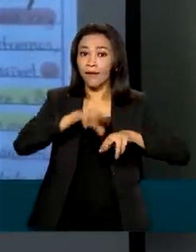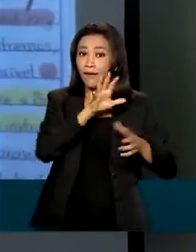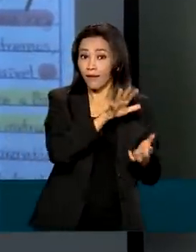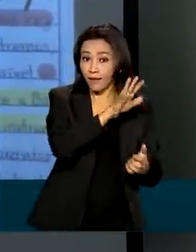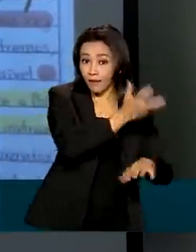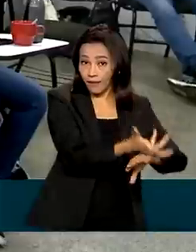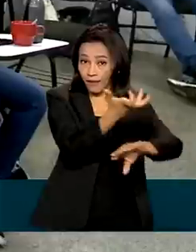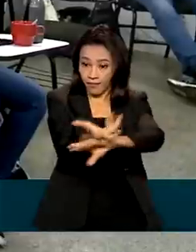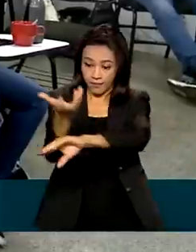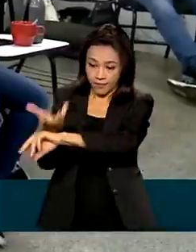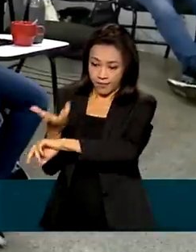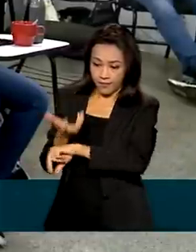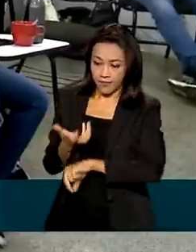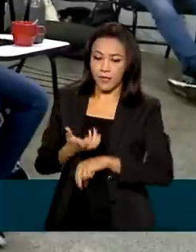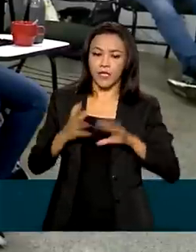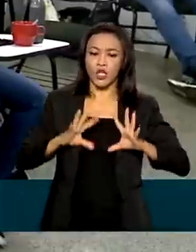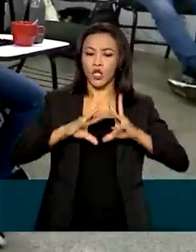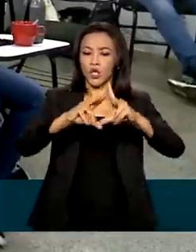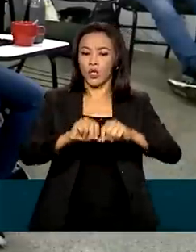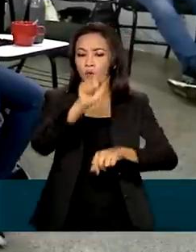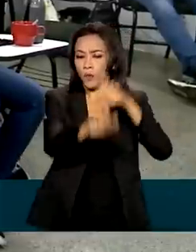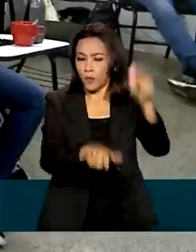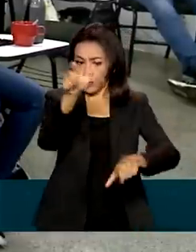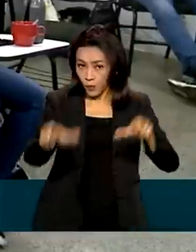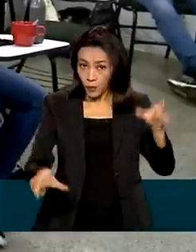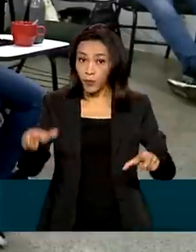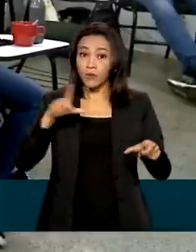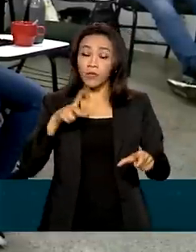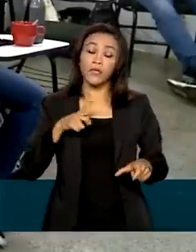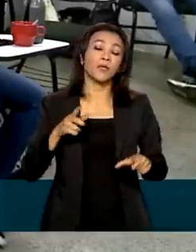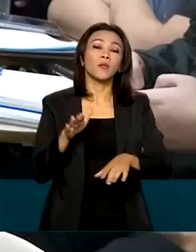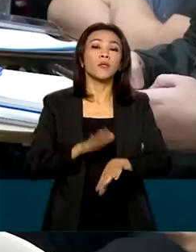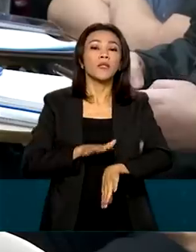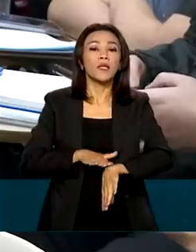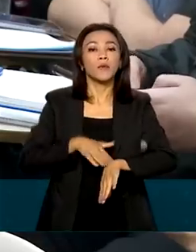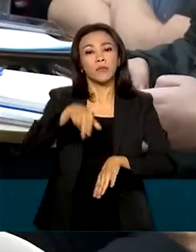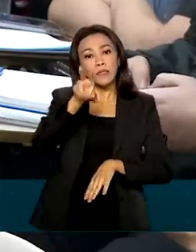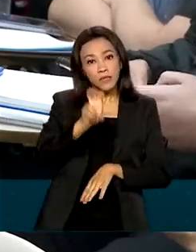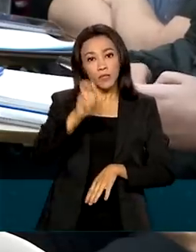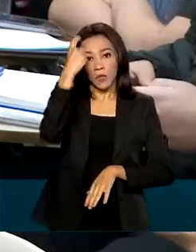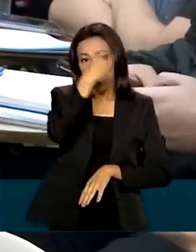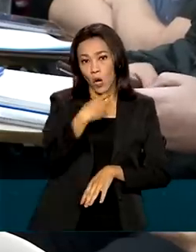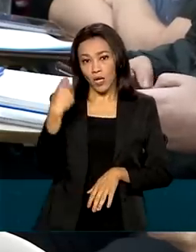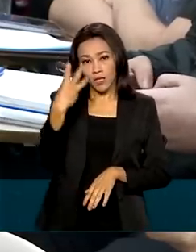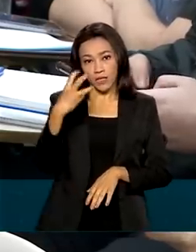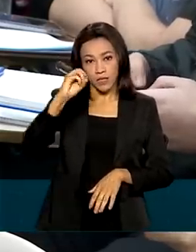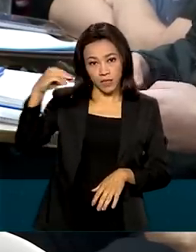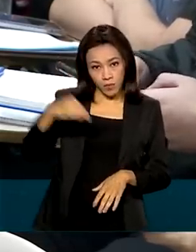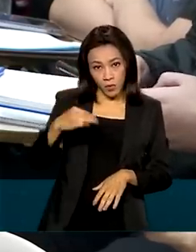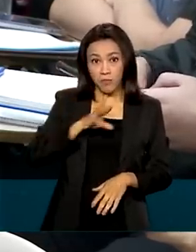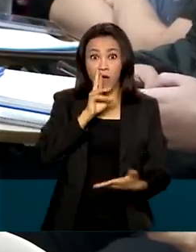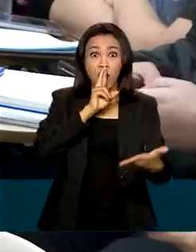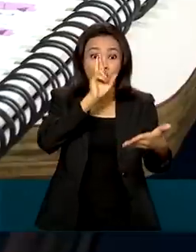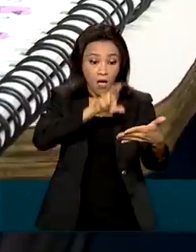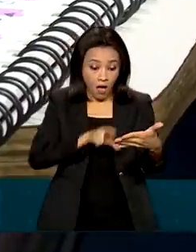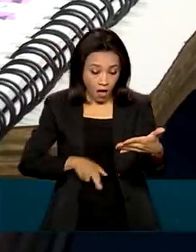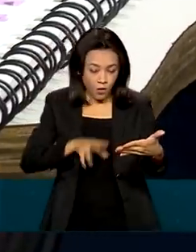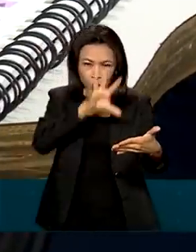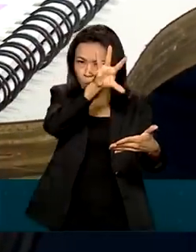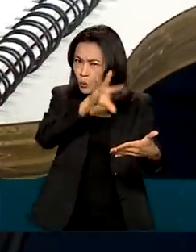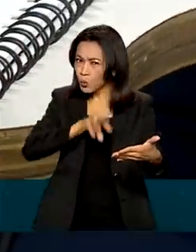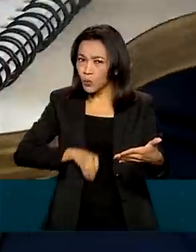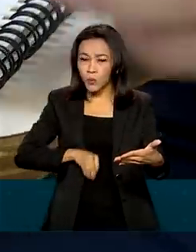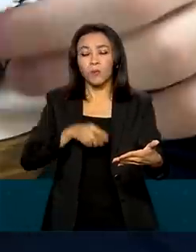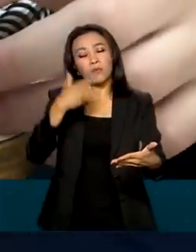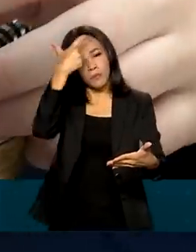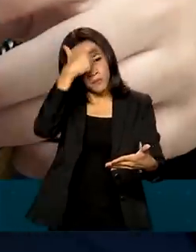conhecimento e todos os candidatos terão cinco horas e meia para responder tudo por isso se preparar